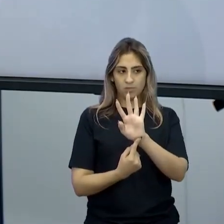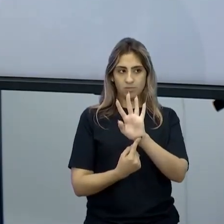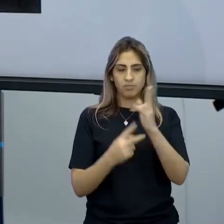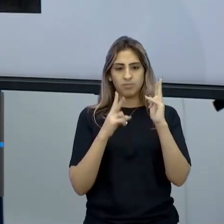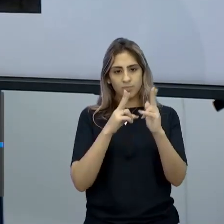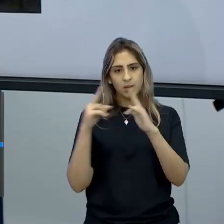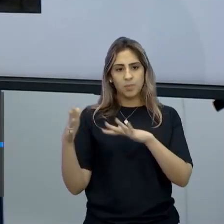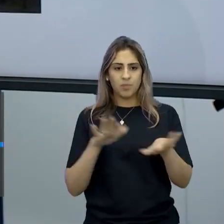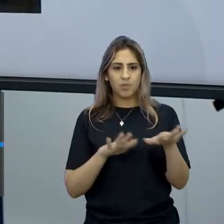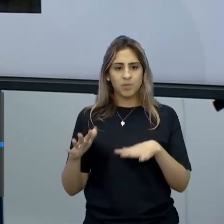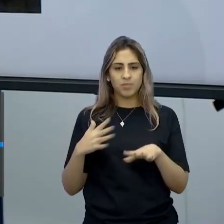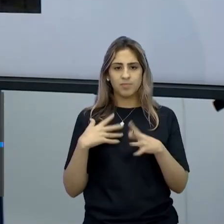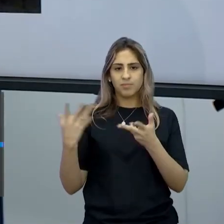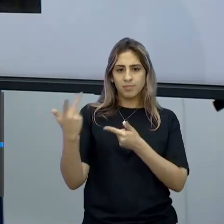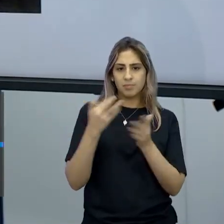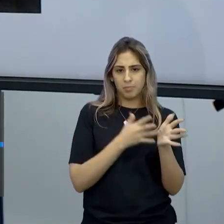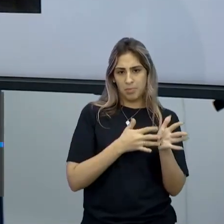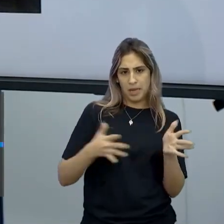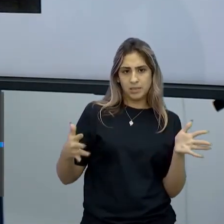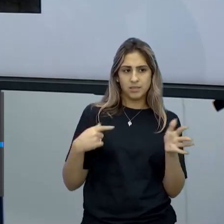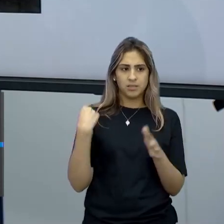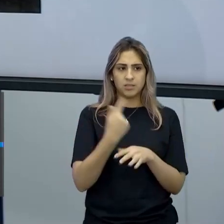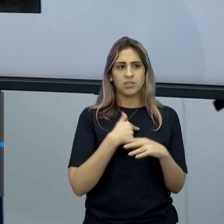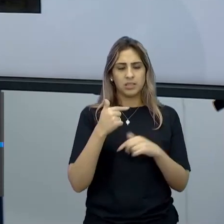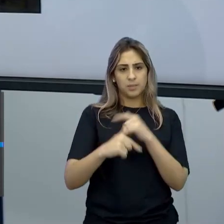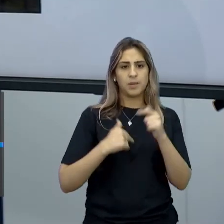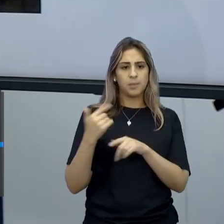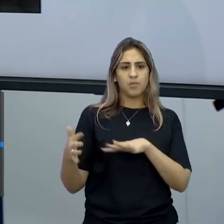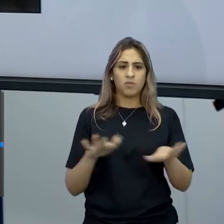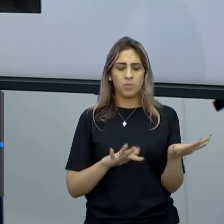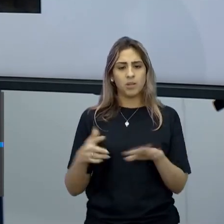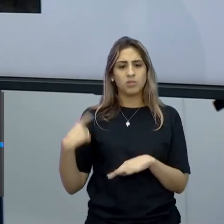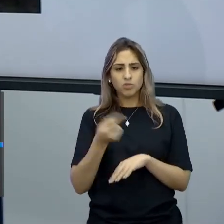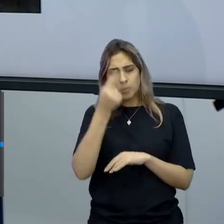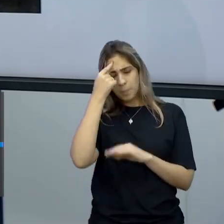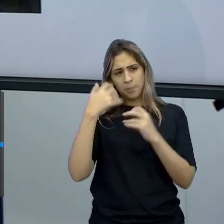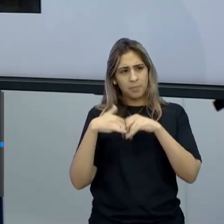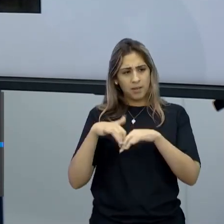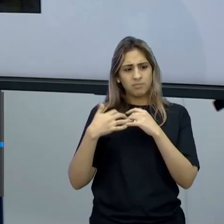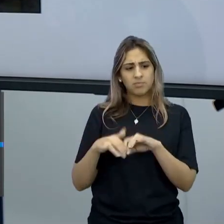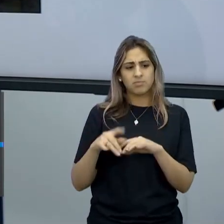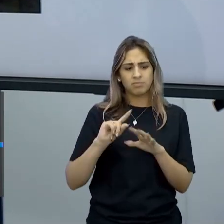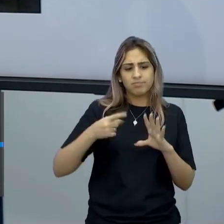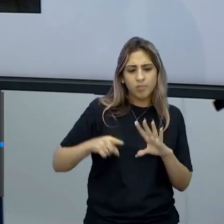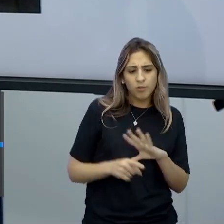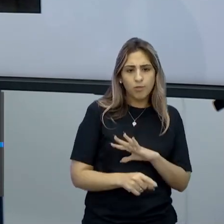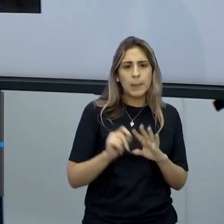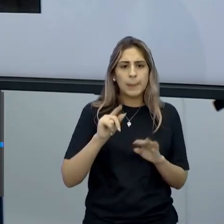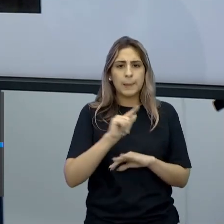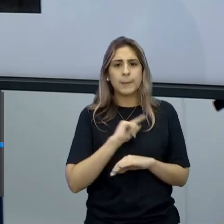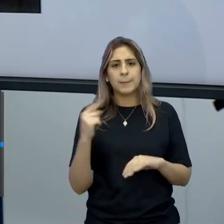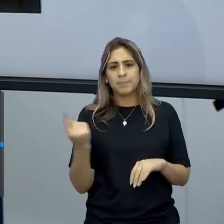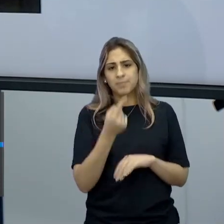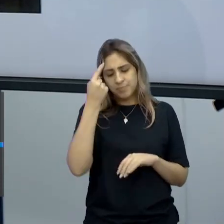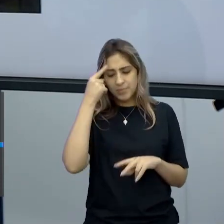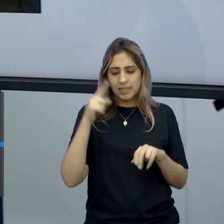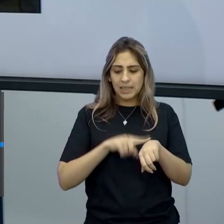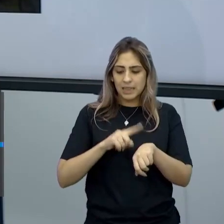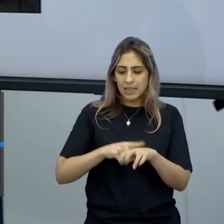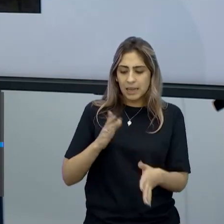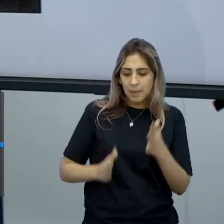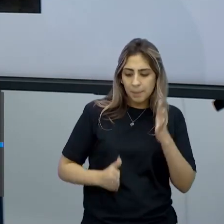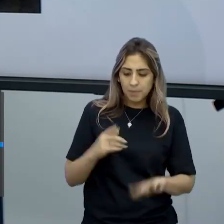fatores do movimento acontecendo. Então quando a gente está trabalhando no movimento, a gente está pensando na nossa intencionalidade, a gente está pensando no